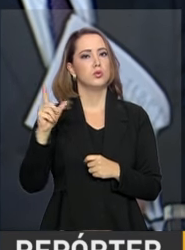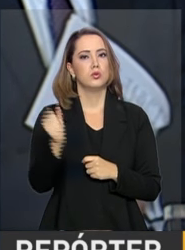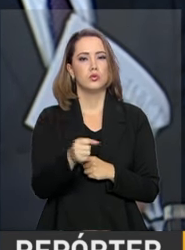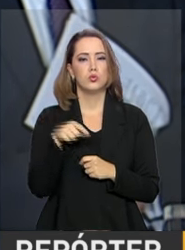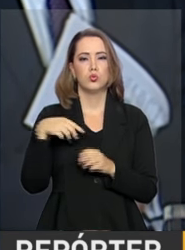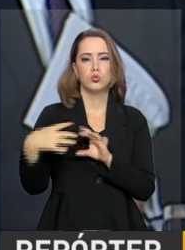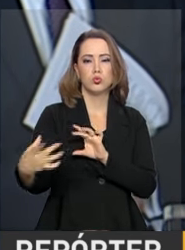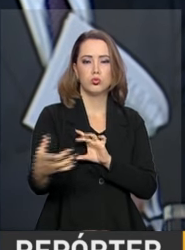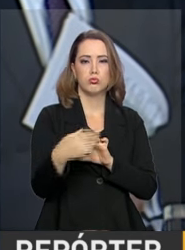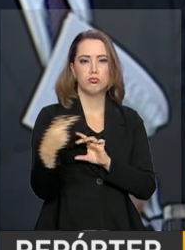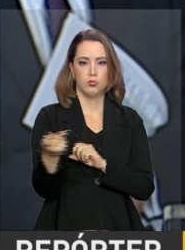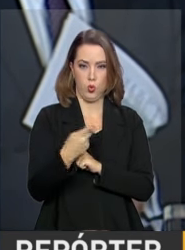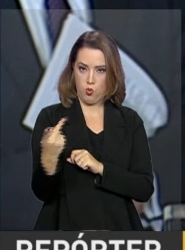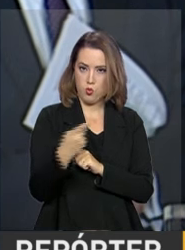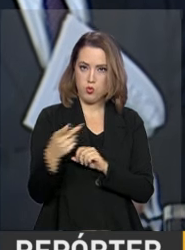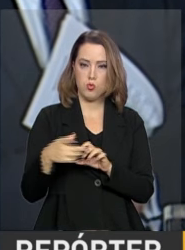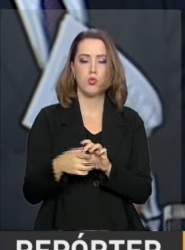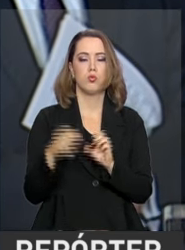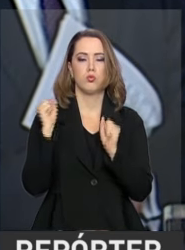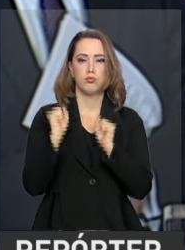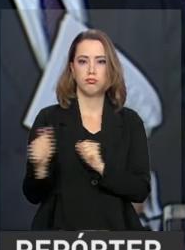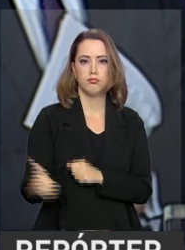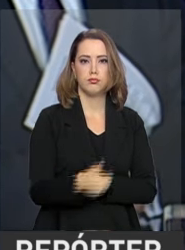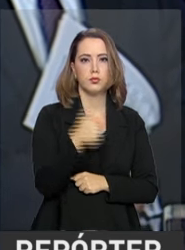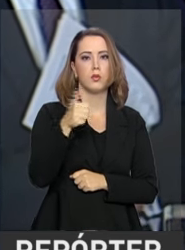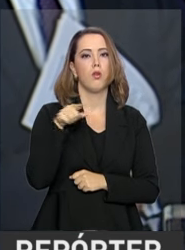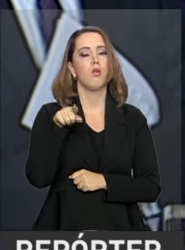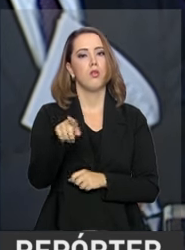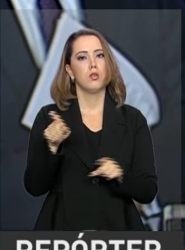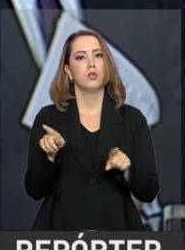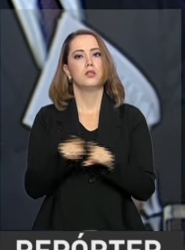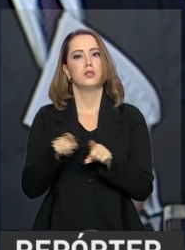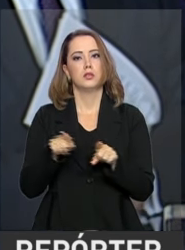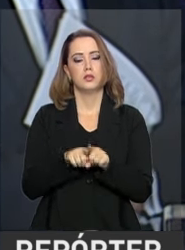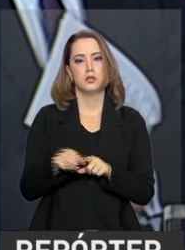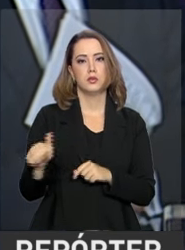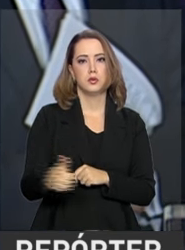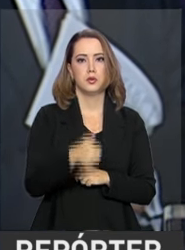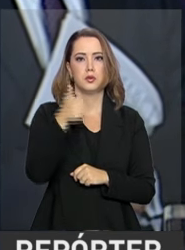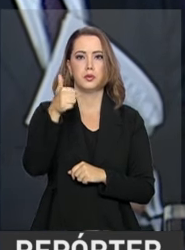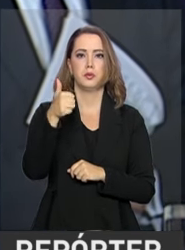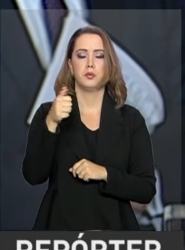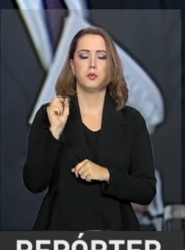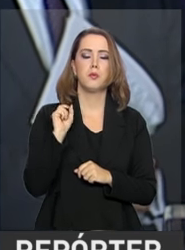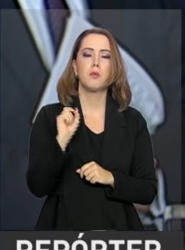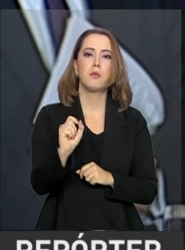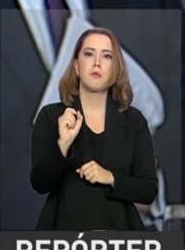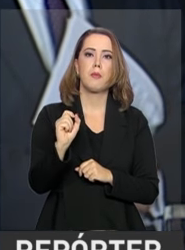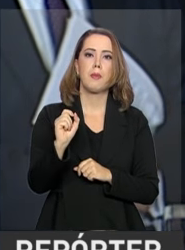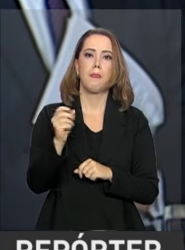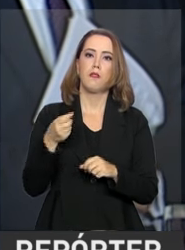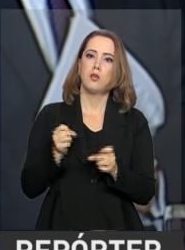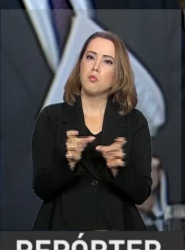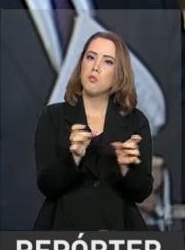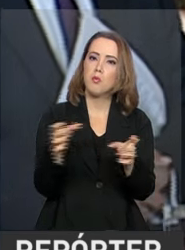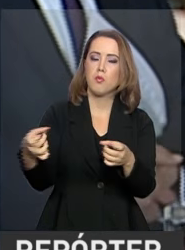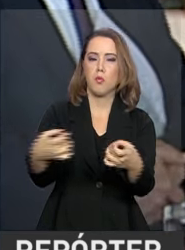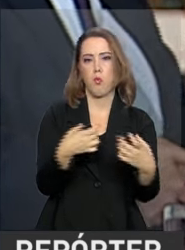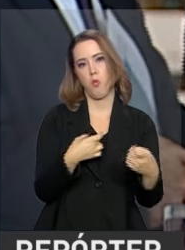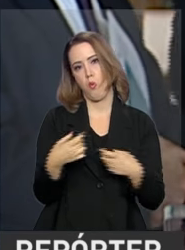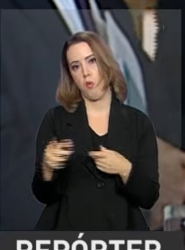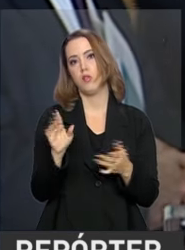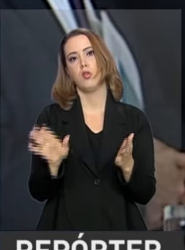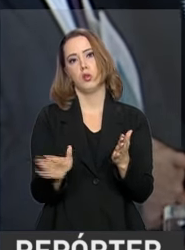soma e poderá usar o tempo e ter maior competitividade em toluca e implica na